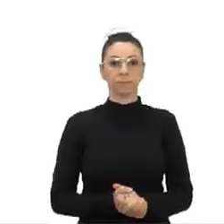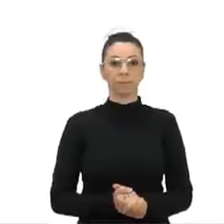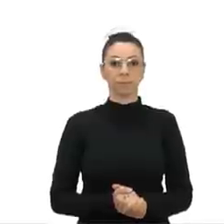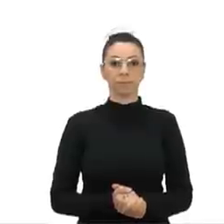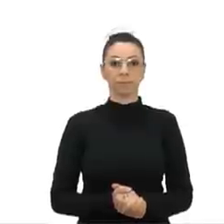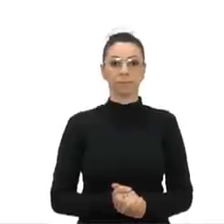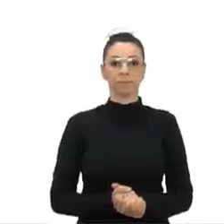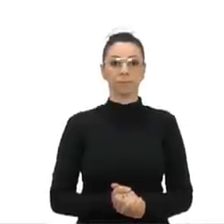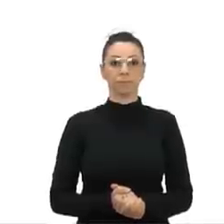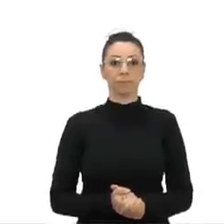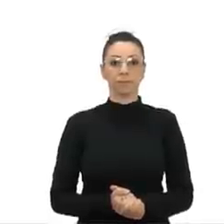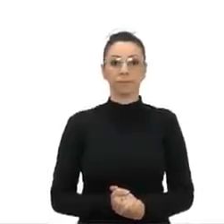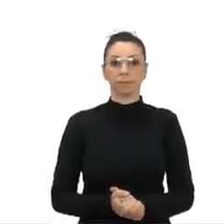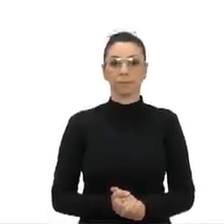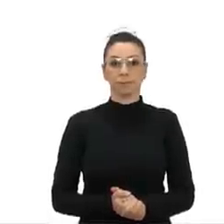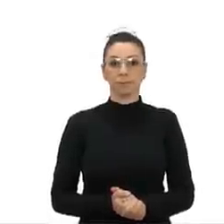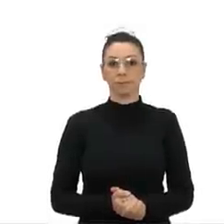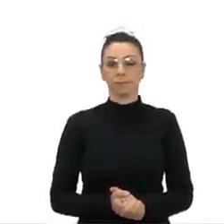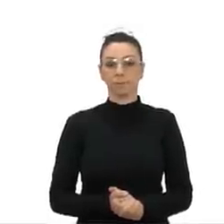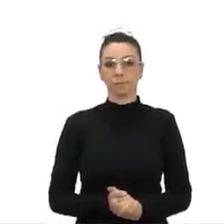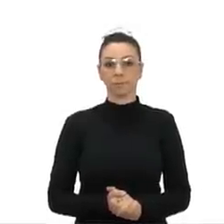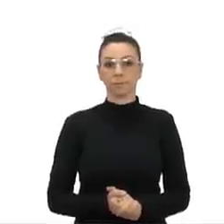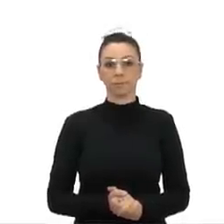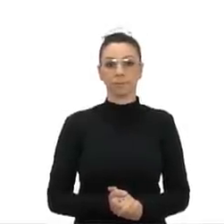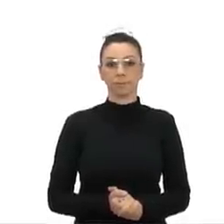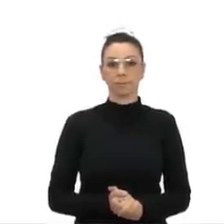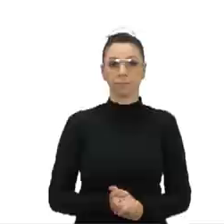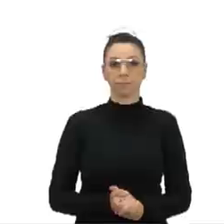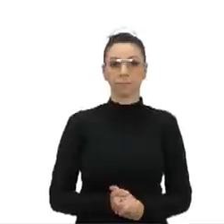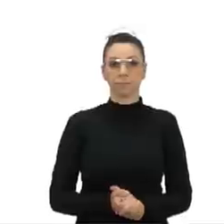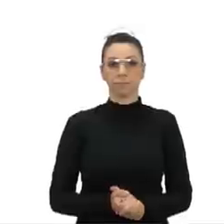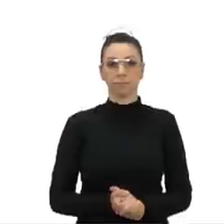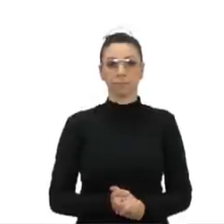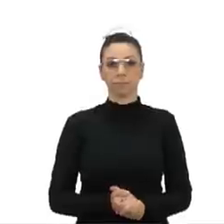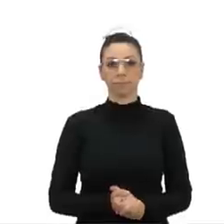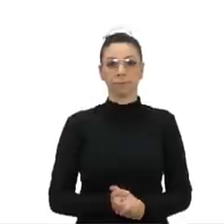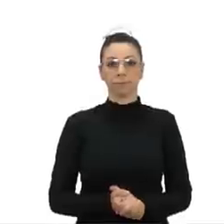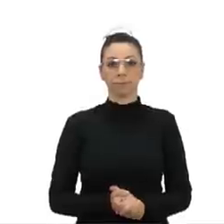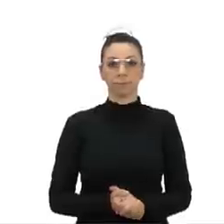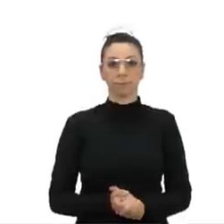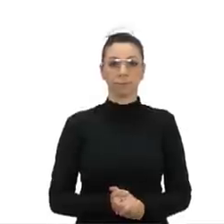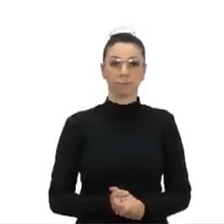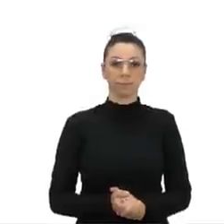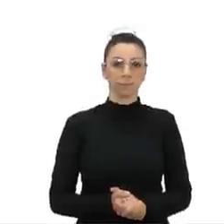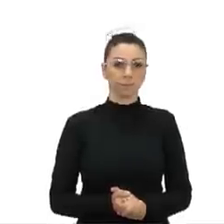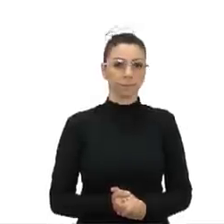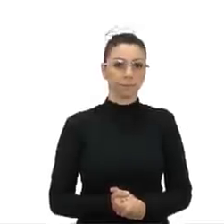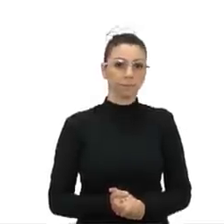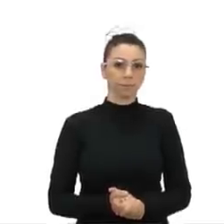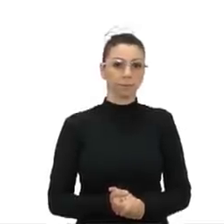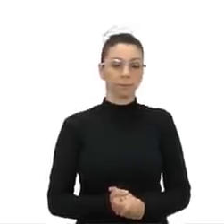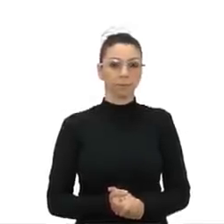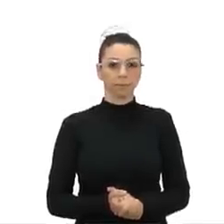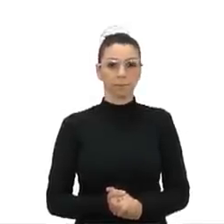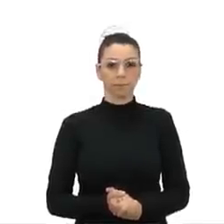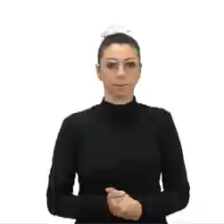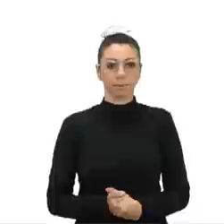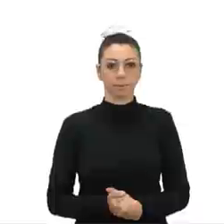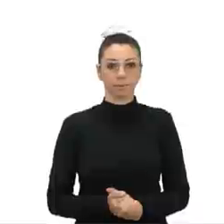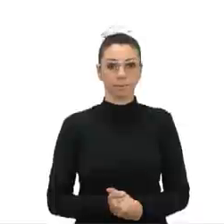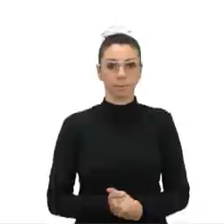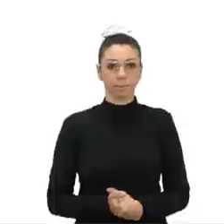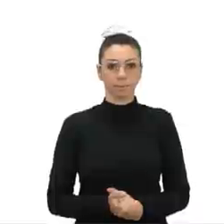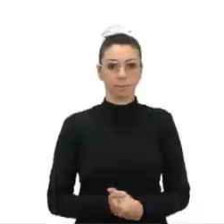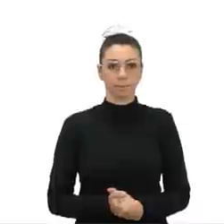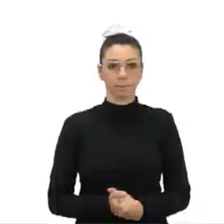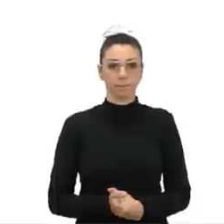two chairs, one round table, a TV next to the window, and